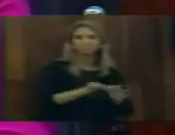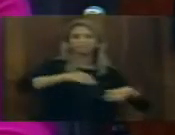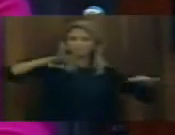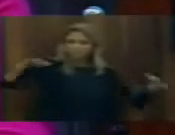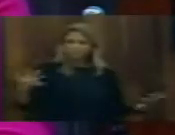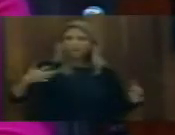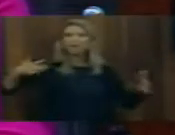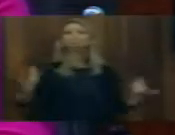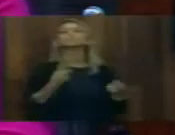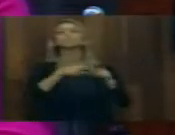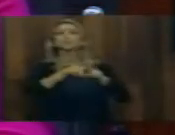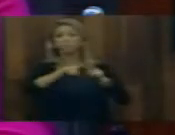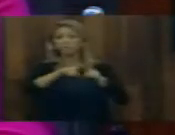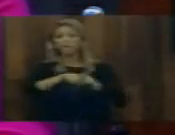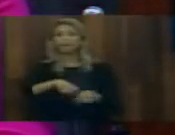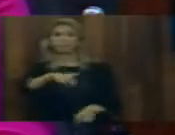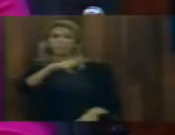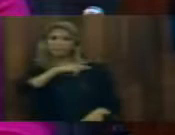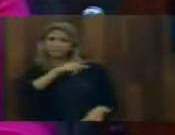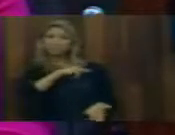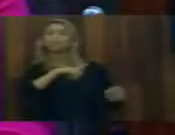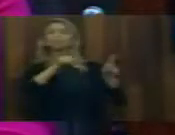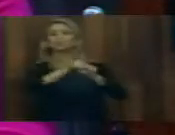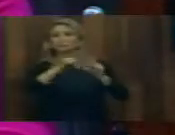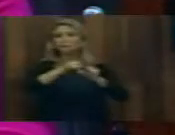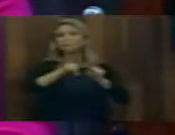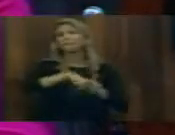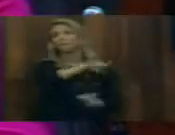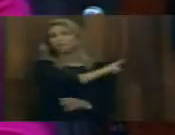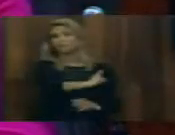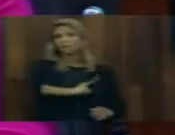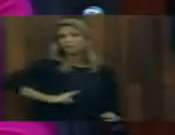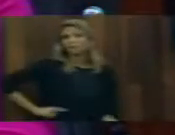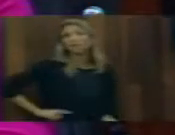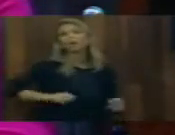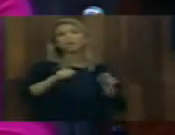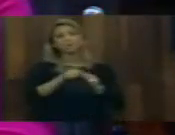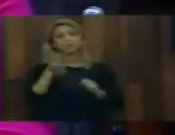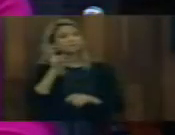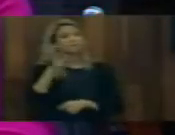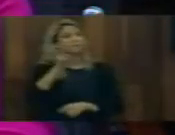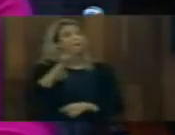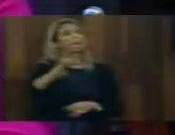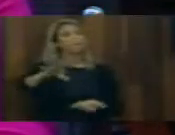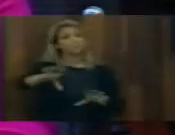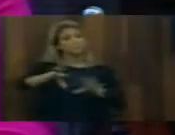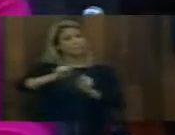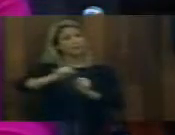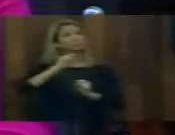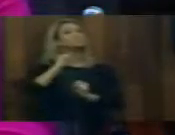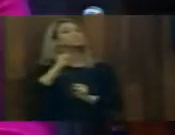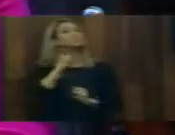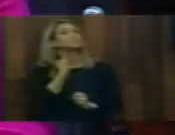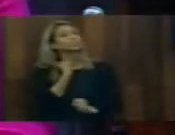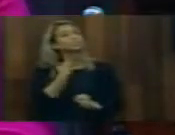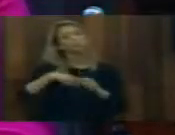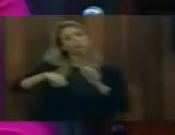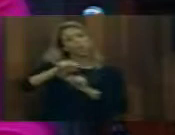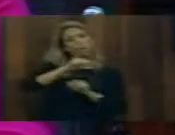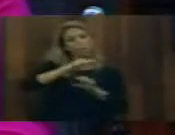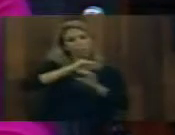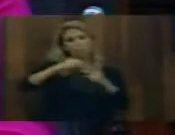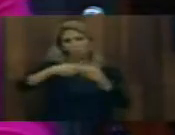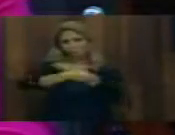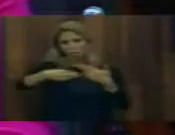públicos e privados realizarem os serviços de coleta seletivas nos resíduos sólidos,